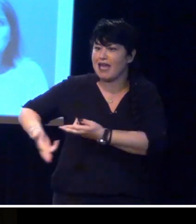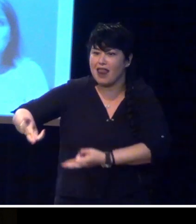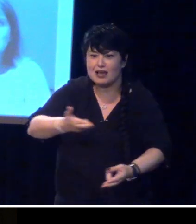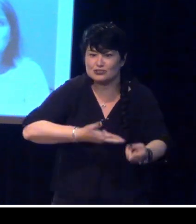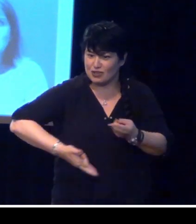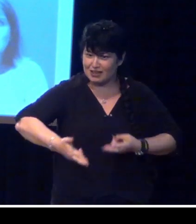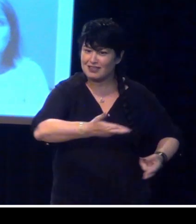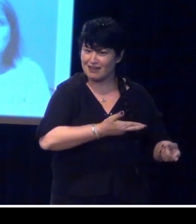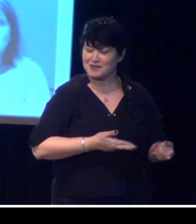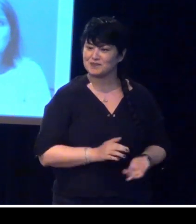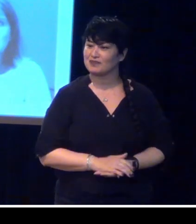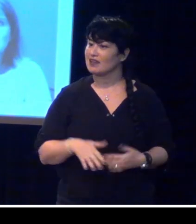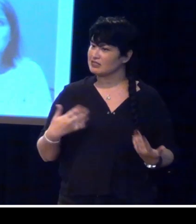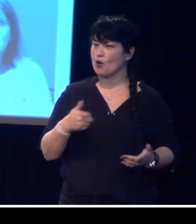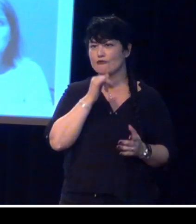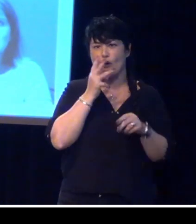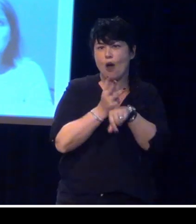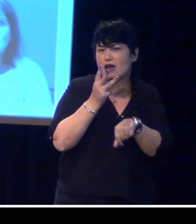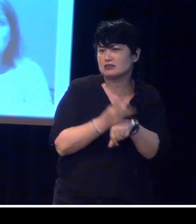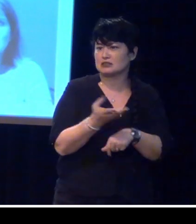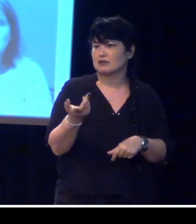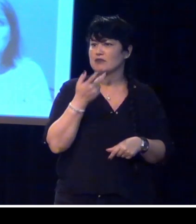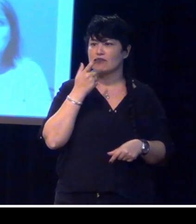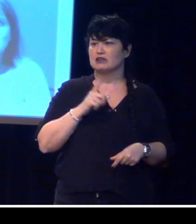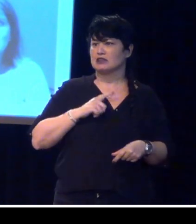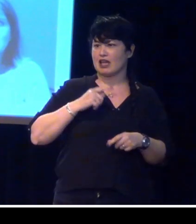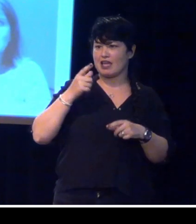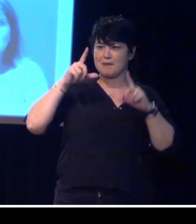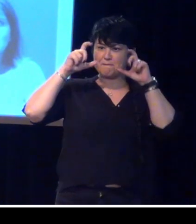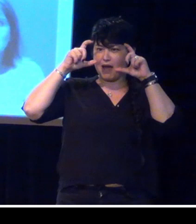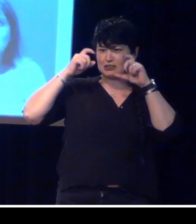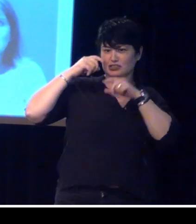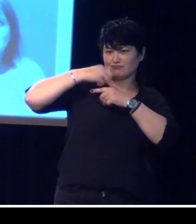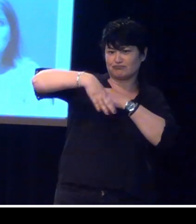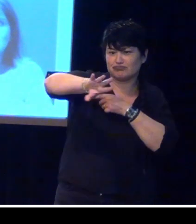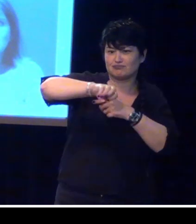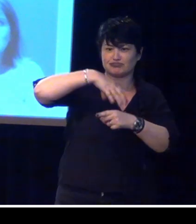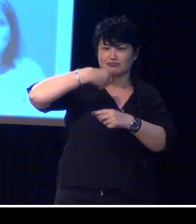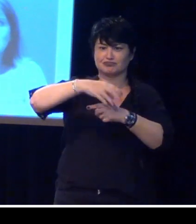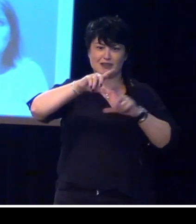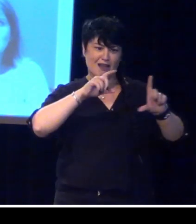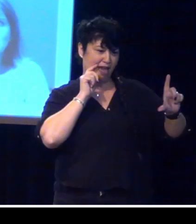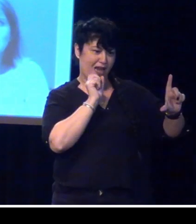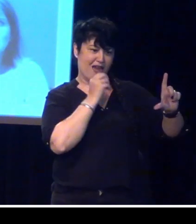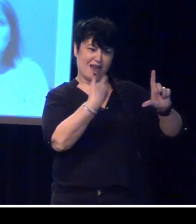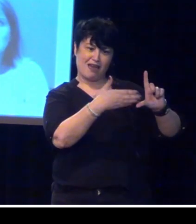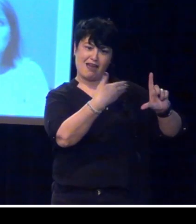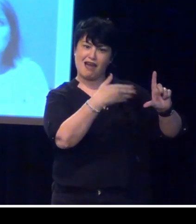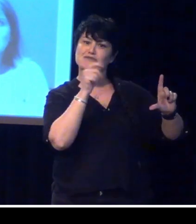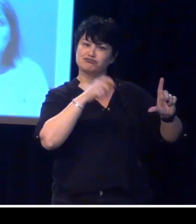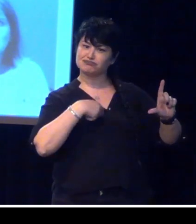relacionar. Então, com o WhatsApp, com o envio de imagem, né, a comunicação imagética